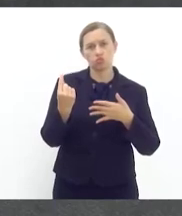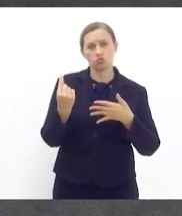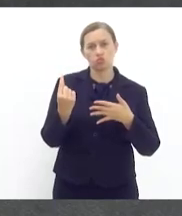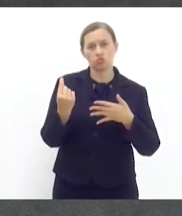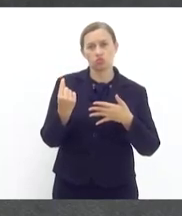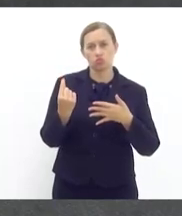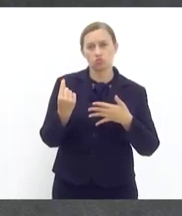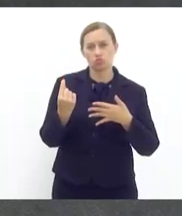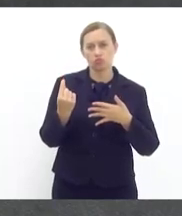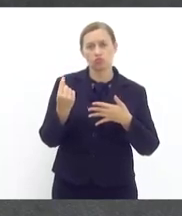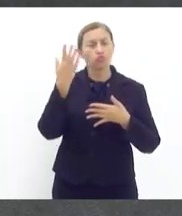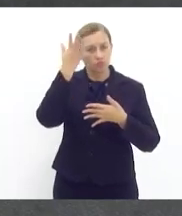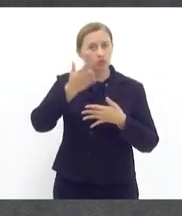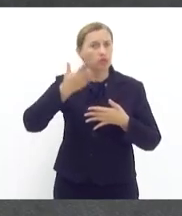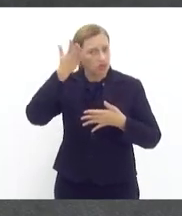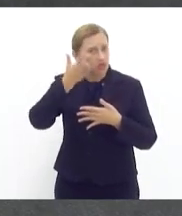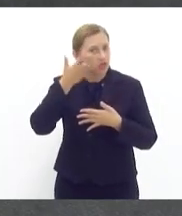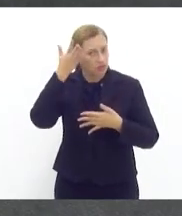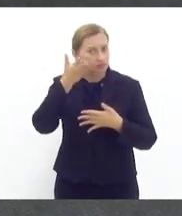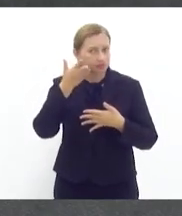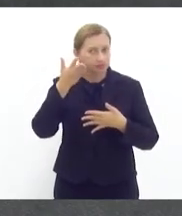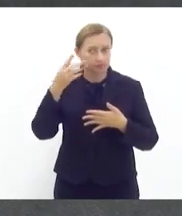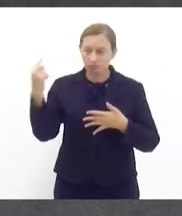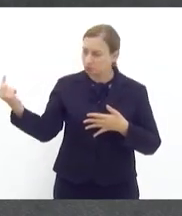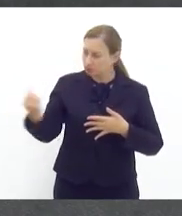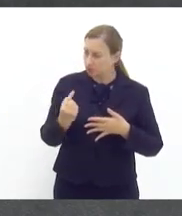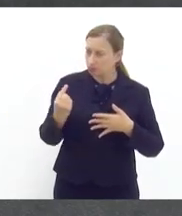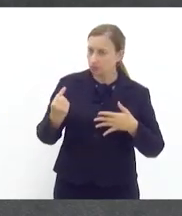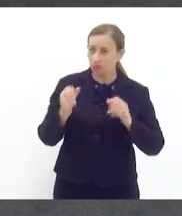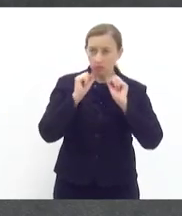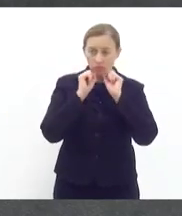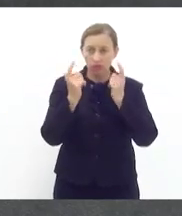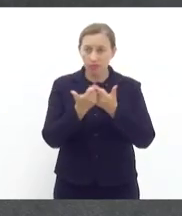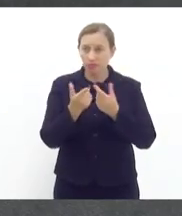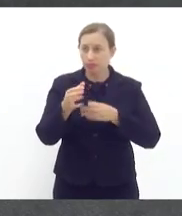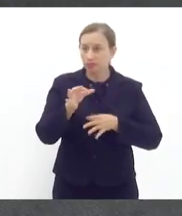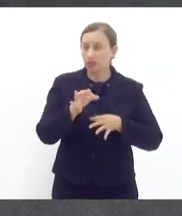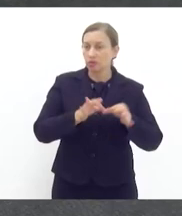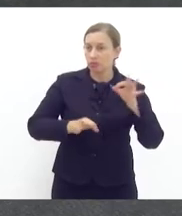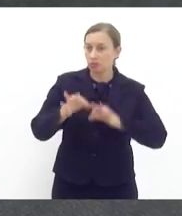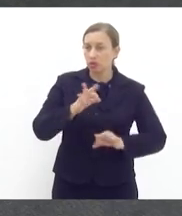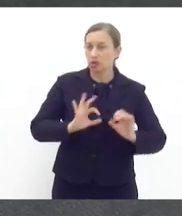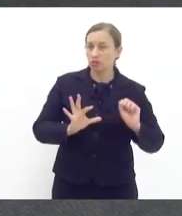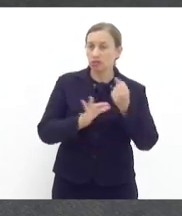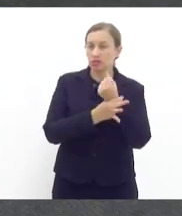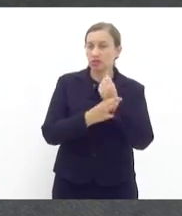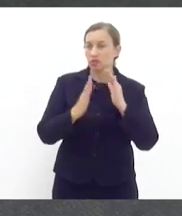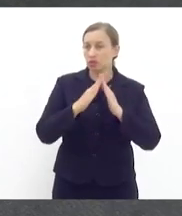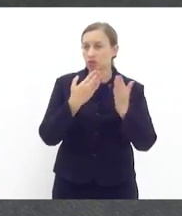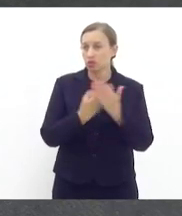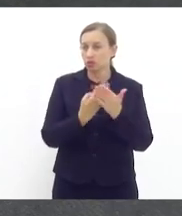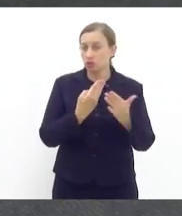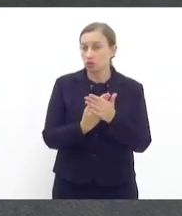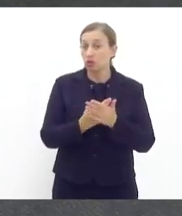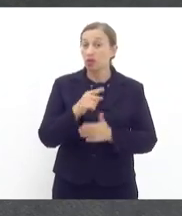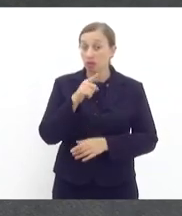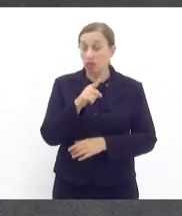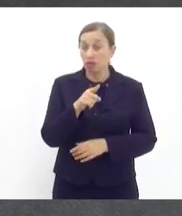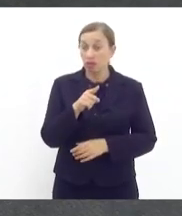da mensagem que vier para casa chamado programa escola segura for esse